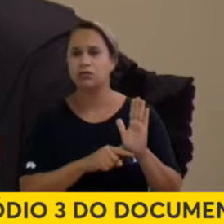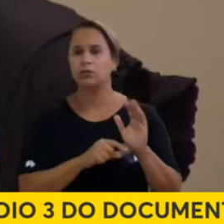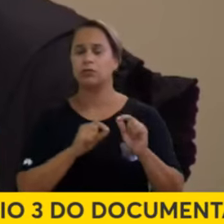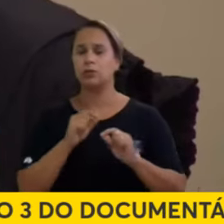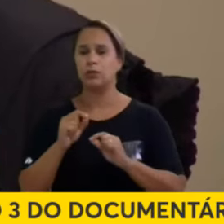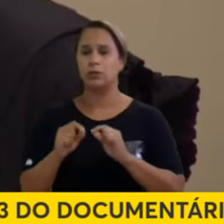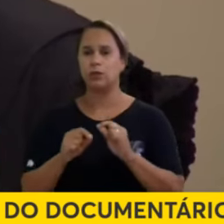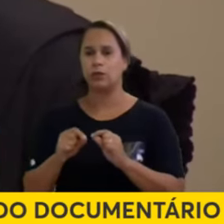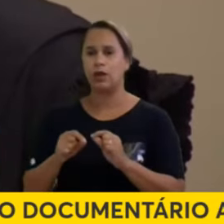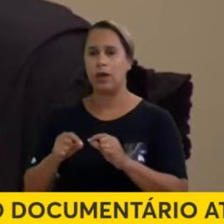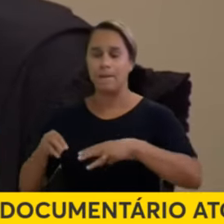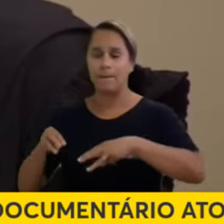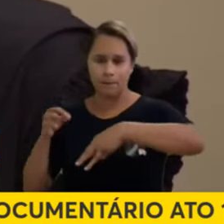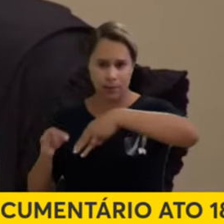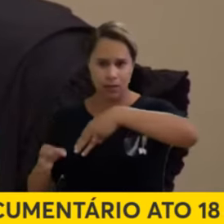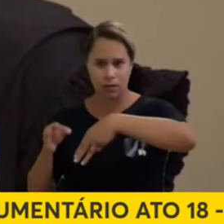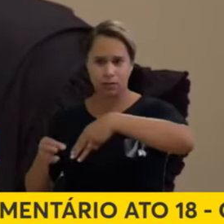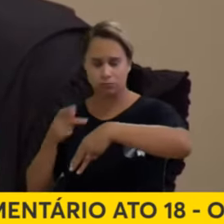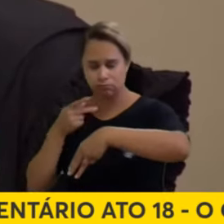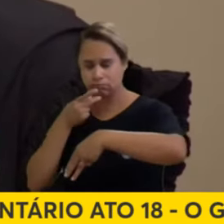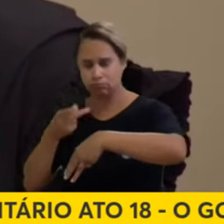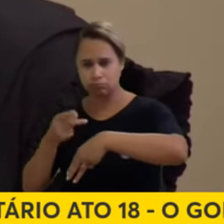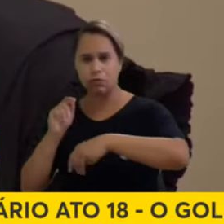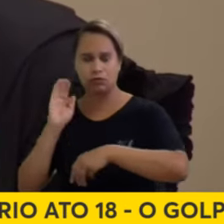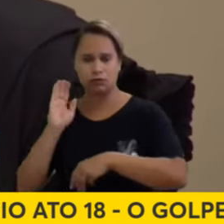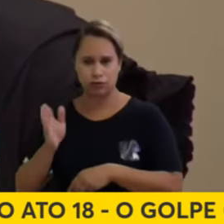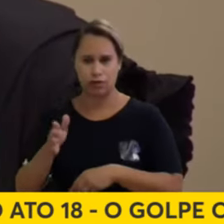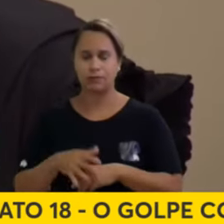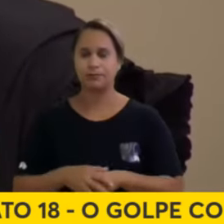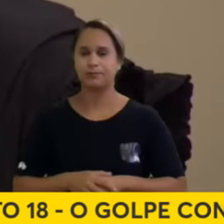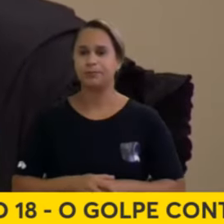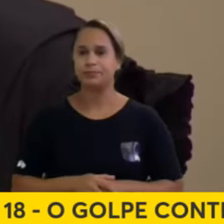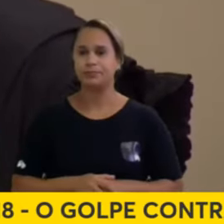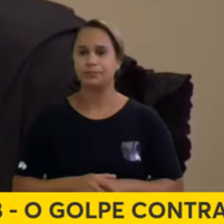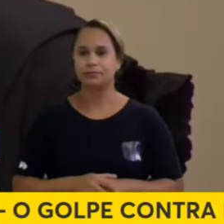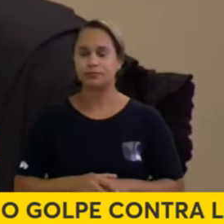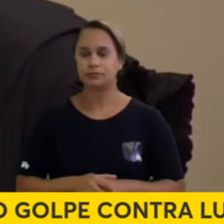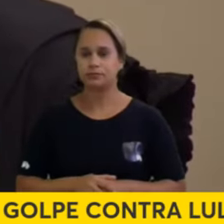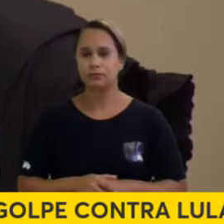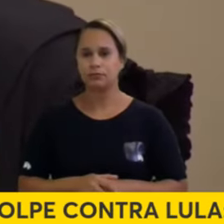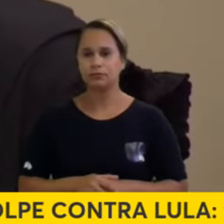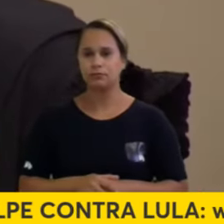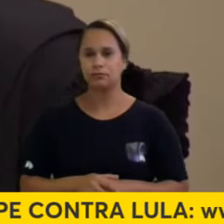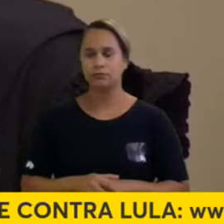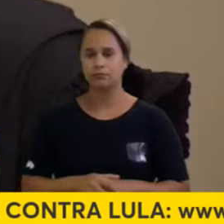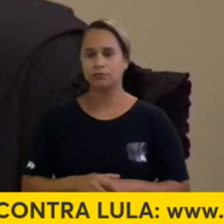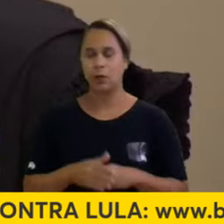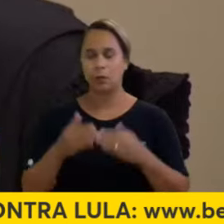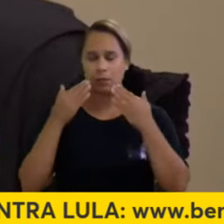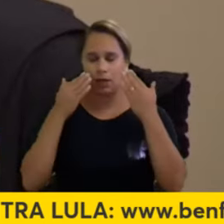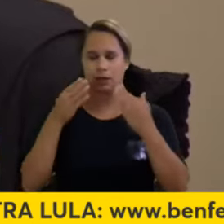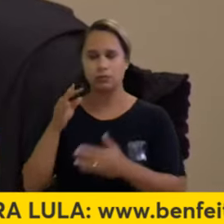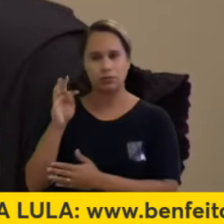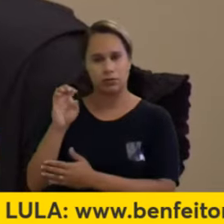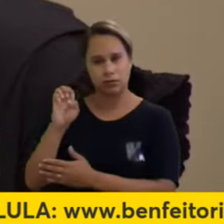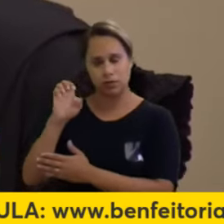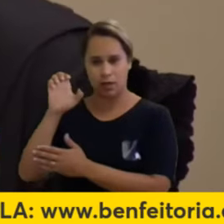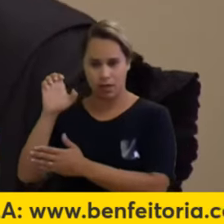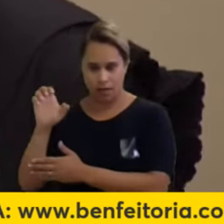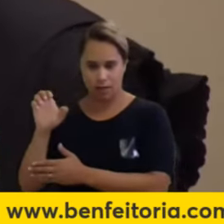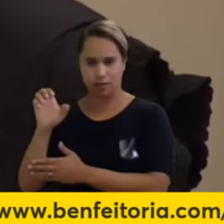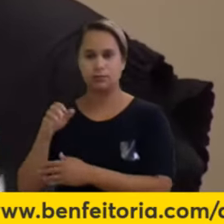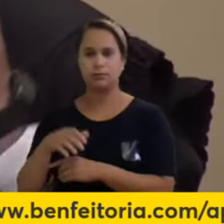Salomão no recurso especial eleitoral 49451 perante o TSE em acordo que aqui se enta e destaco o seguinte